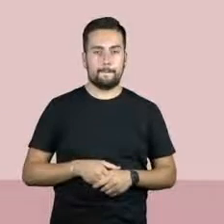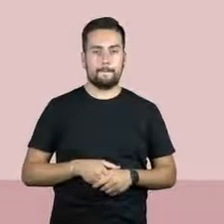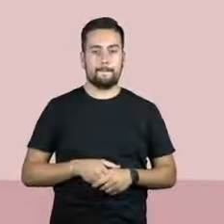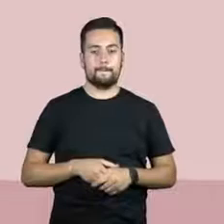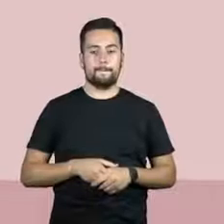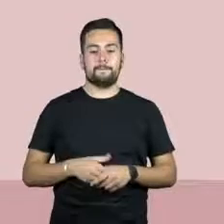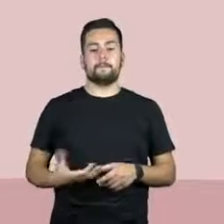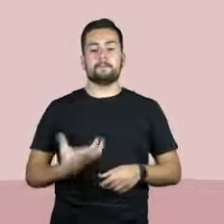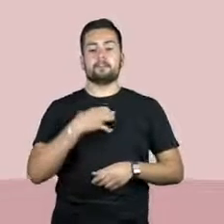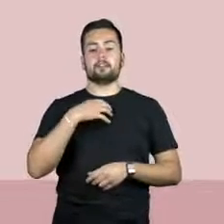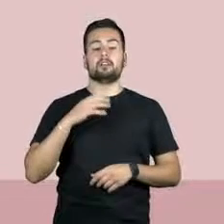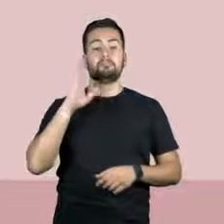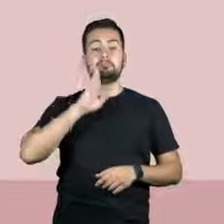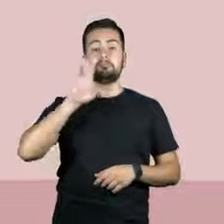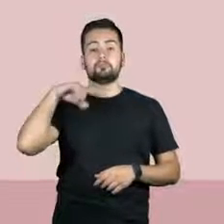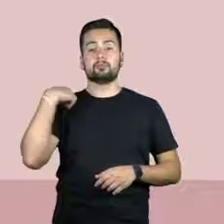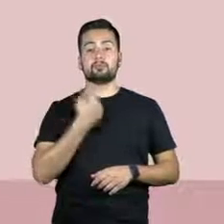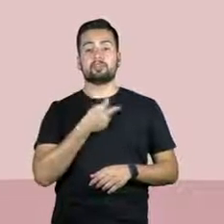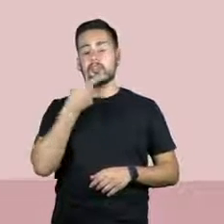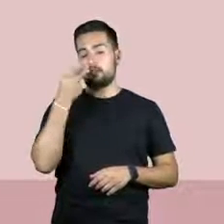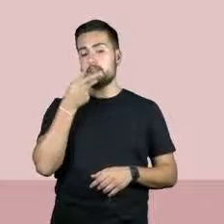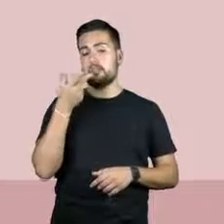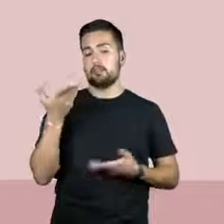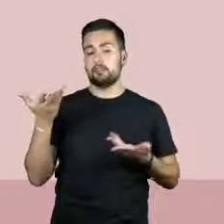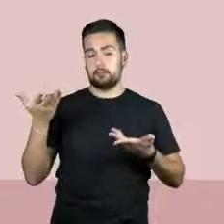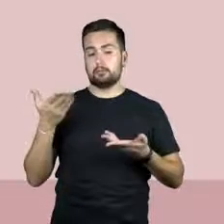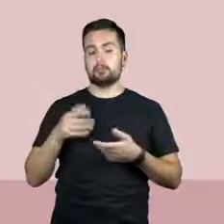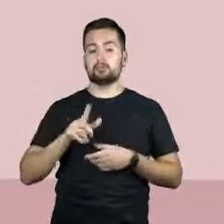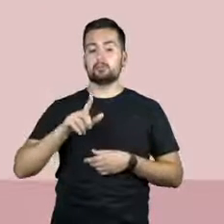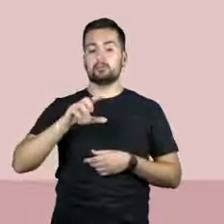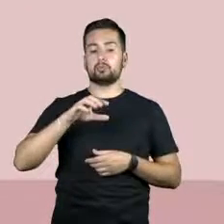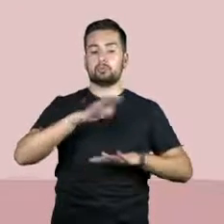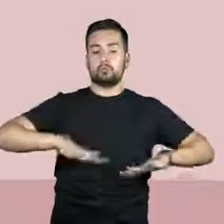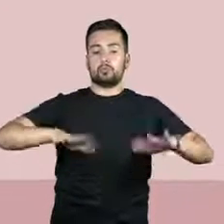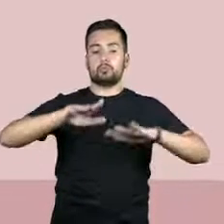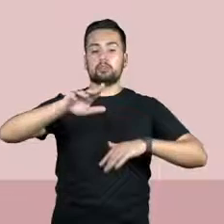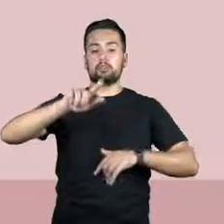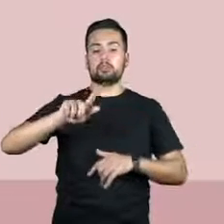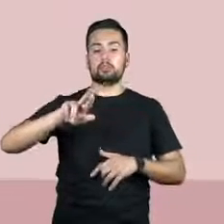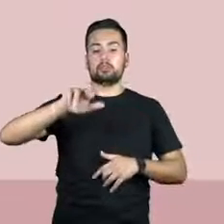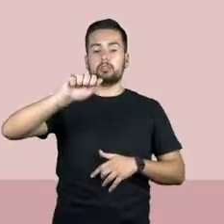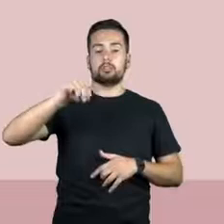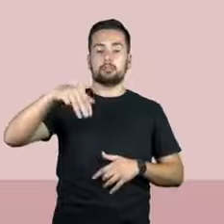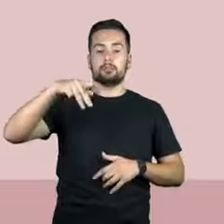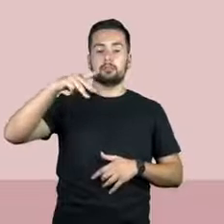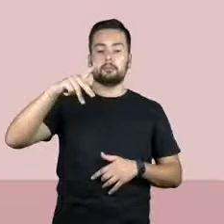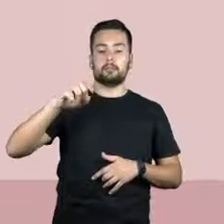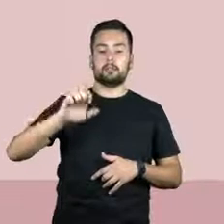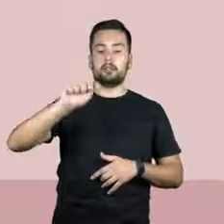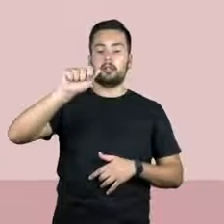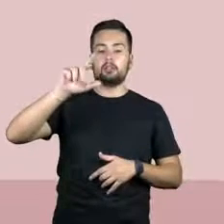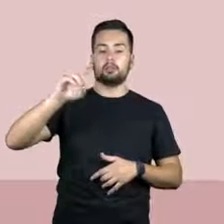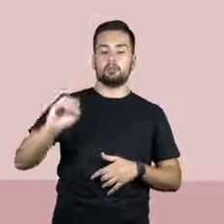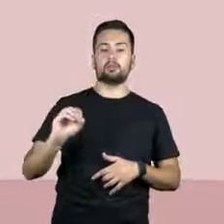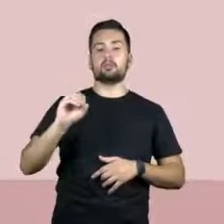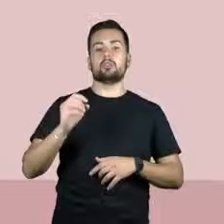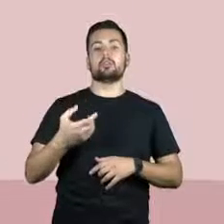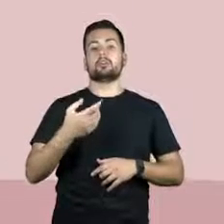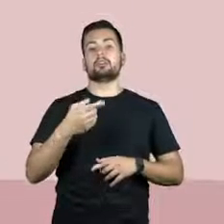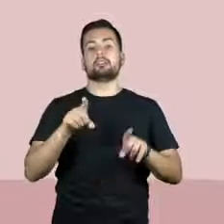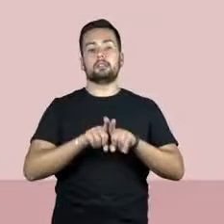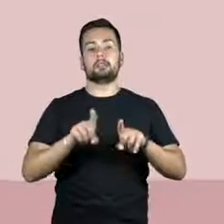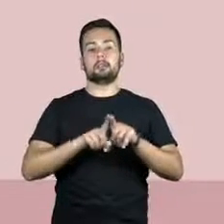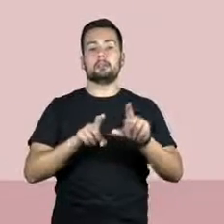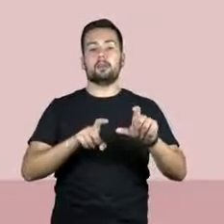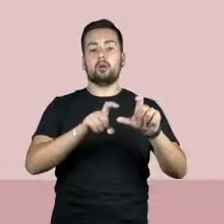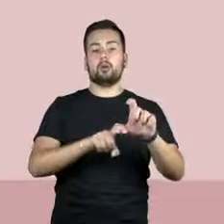Uma situação aqui bem interessante com o solo grampeado, né, eu acabei mostrando ele ali nos primeiros slides, tá? Uma solução também onde a gente utiliza um modelo de ancoragem, ele